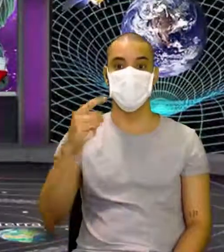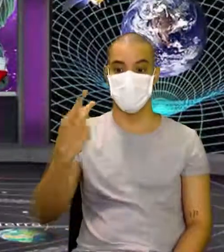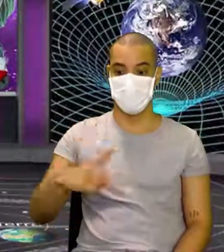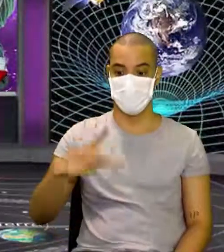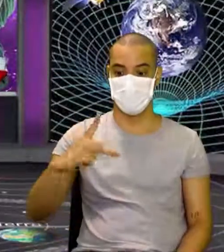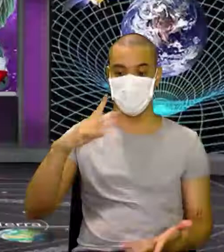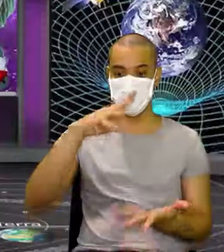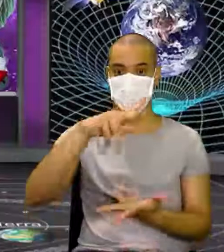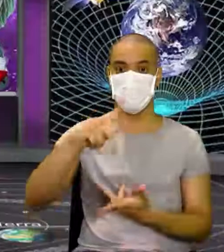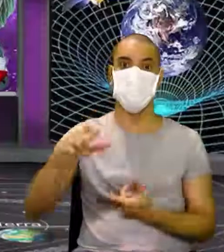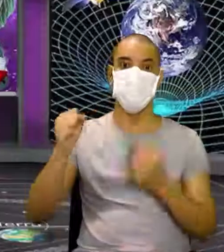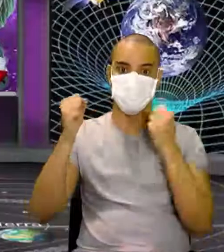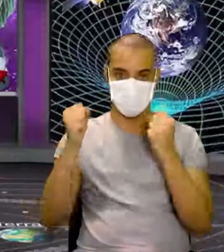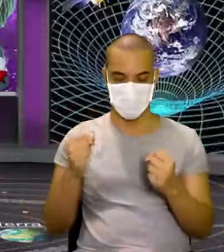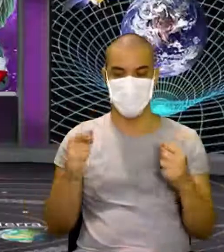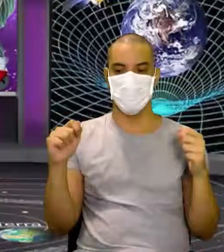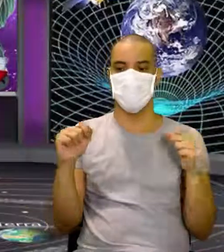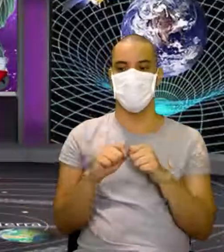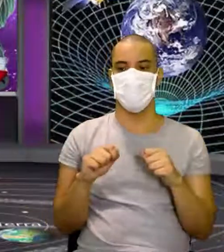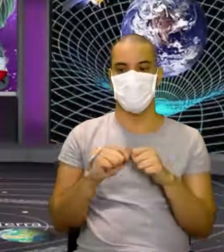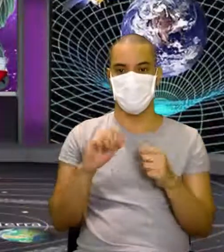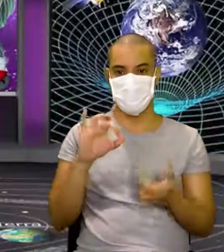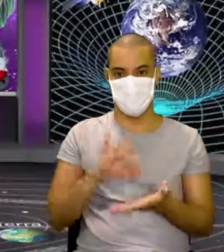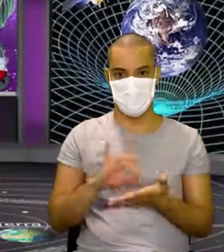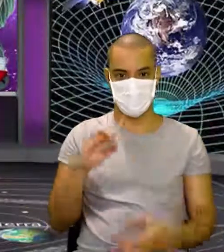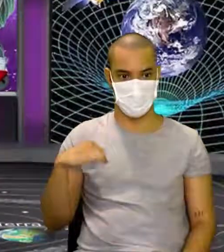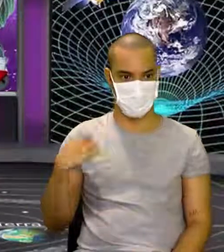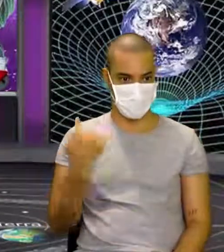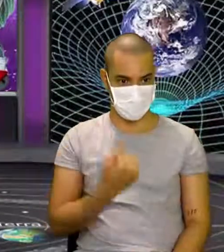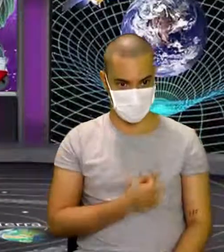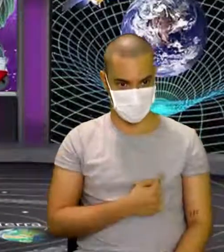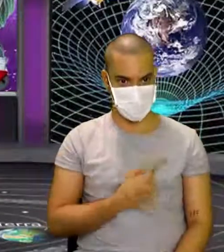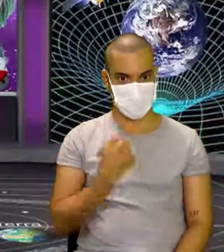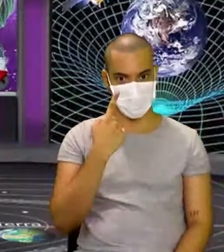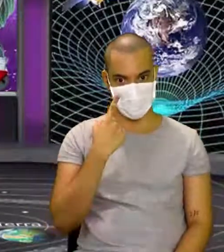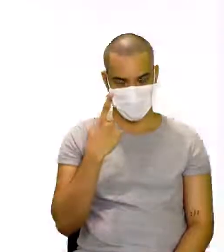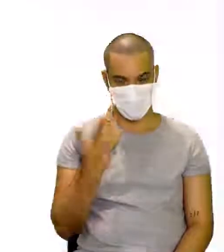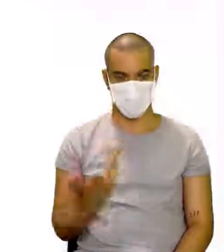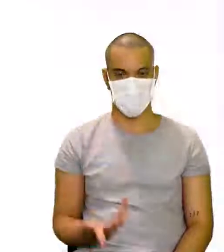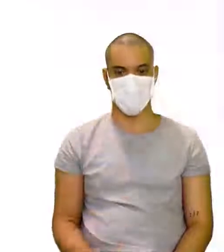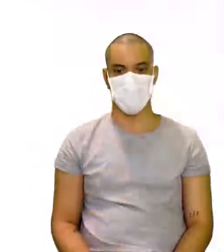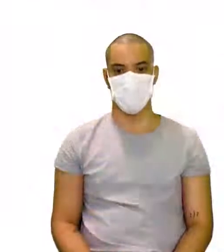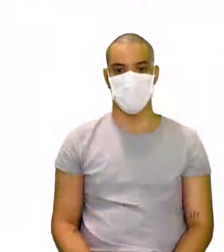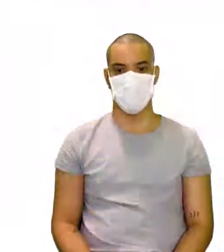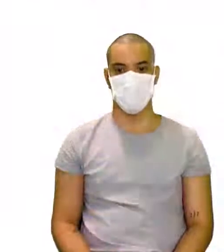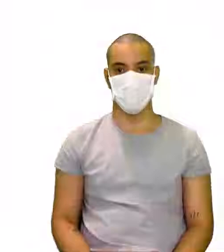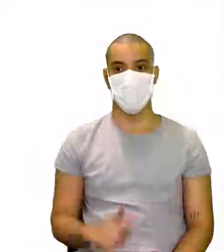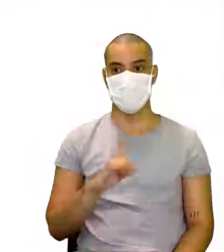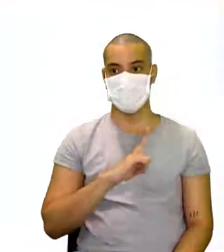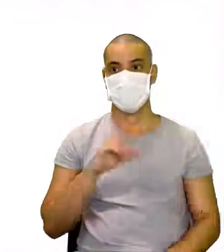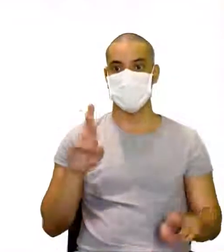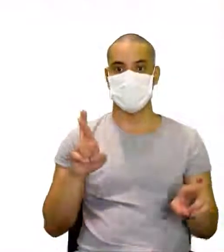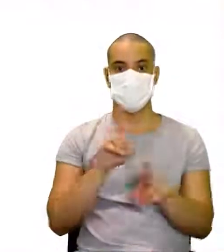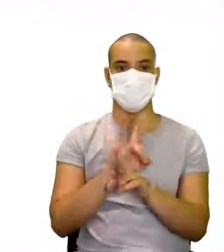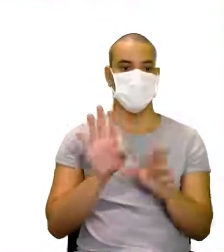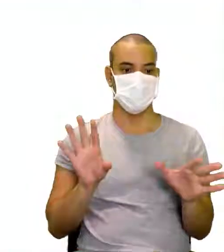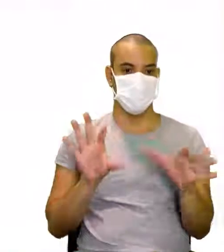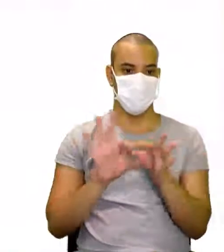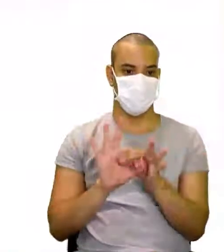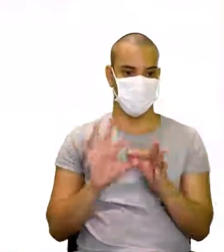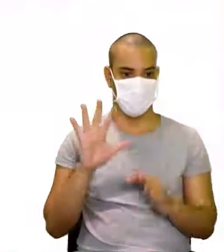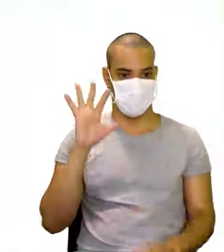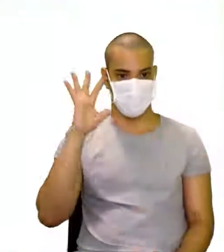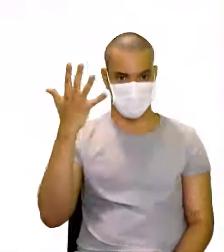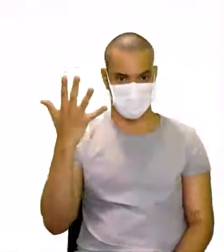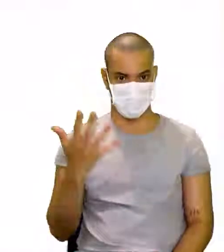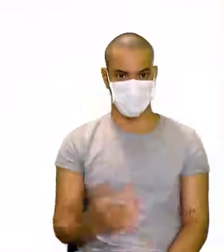ele pode e faz, na verdade, por nós, né? Então vamos dar uma olhadinha ali e isso está relacionado a alguns fenômenos.